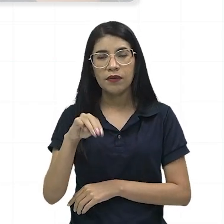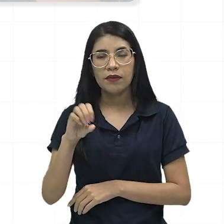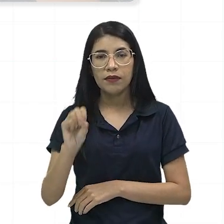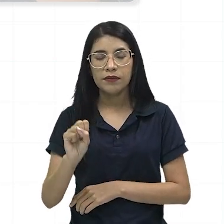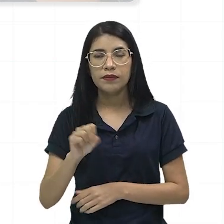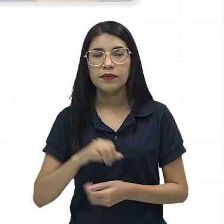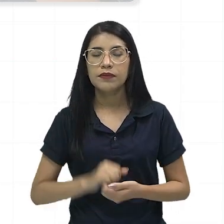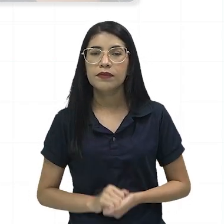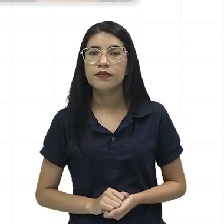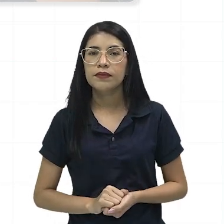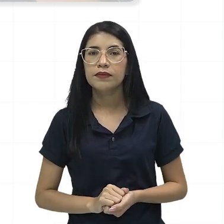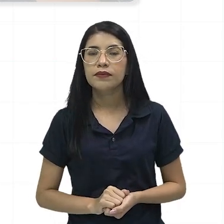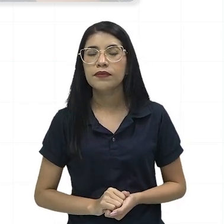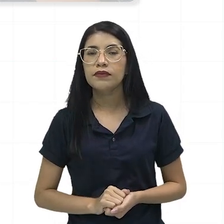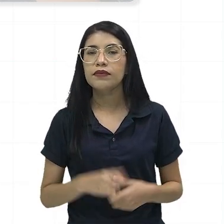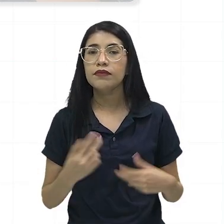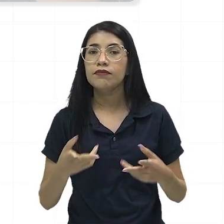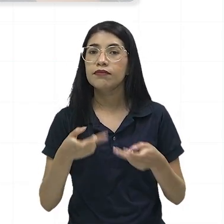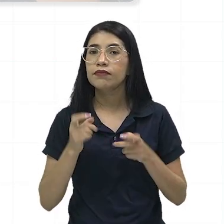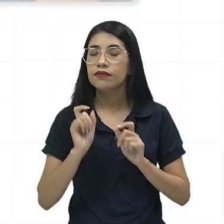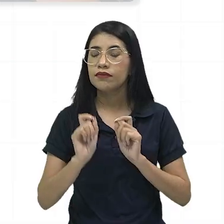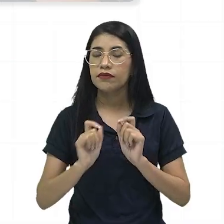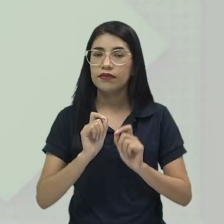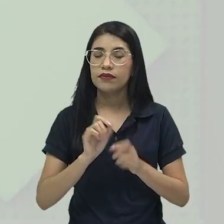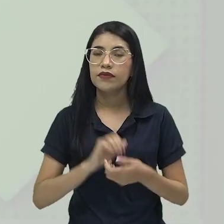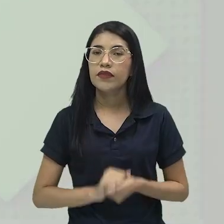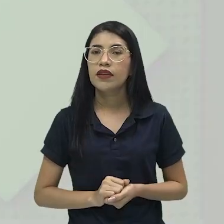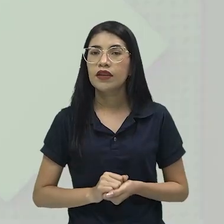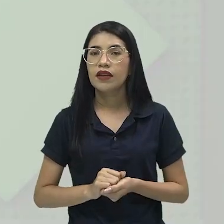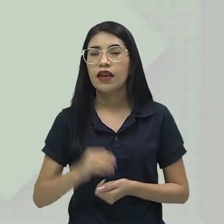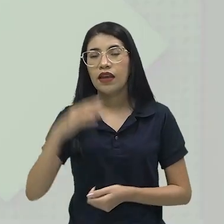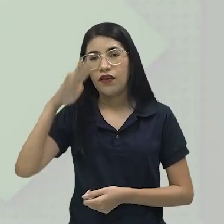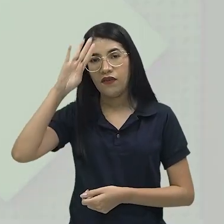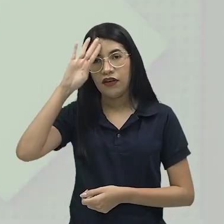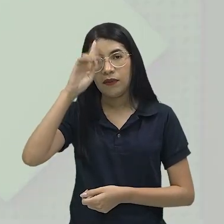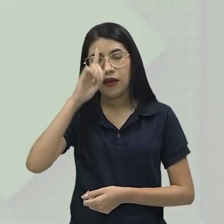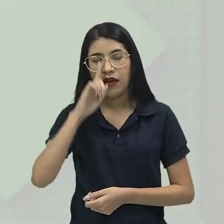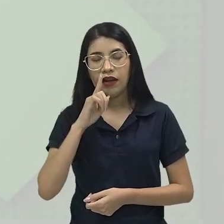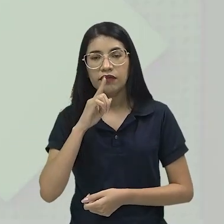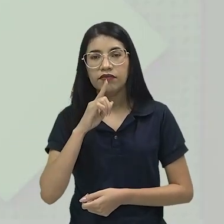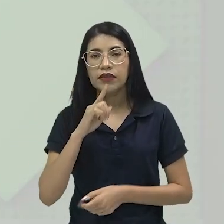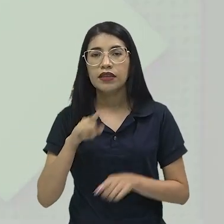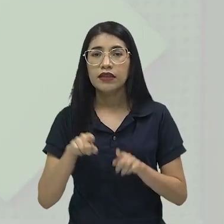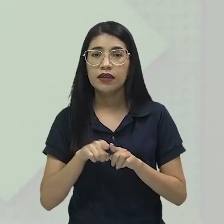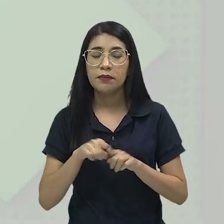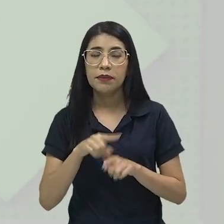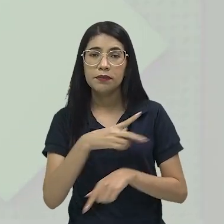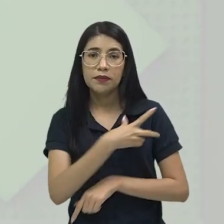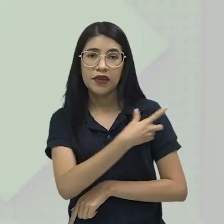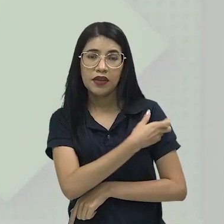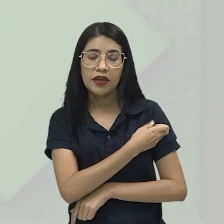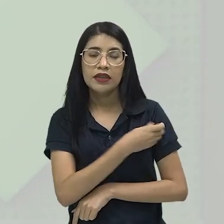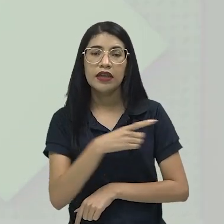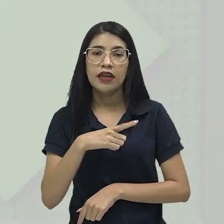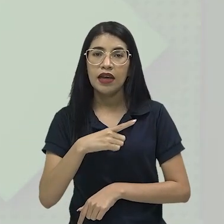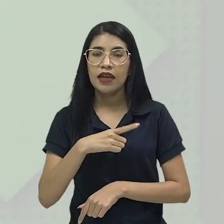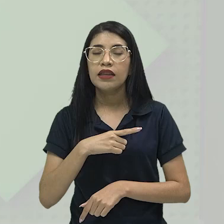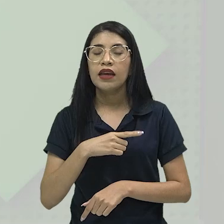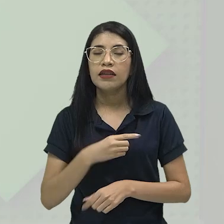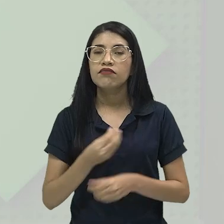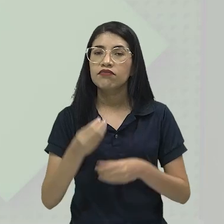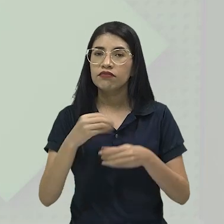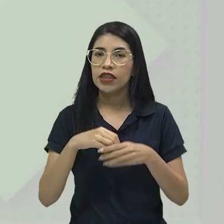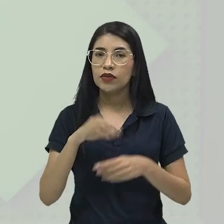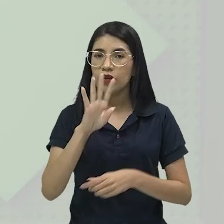Saúde, OMS. Então a gente percebe aí que a febre amarela ou a vacina da febre amarela já está no nosso